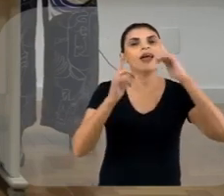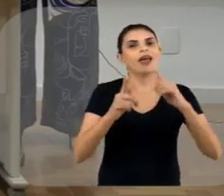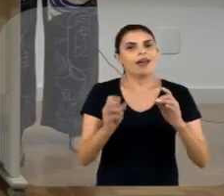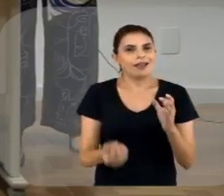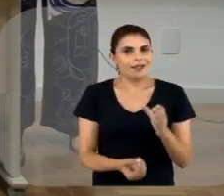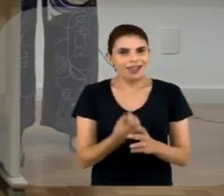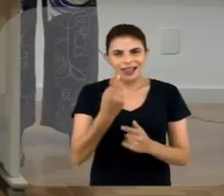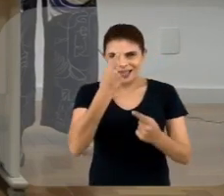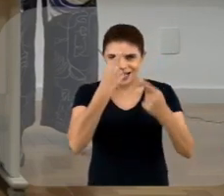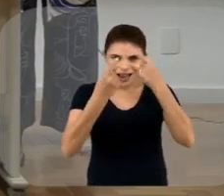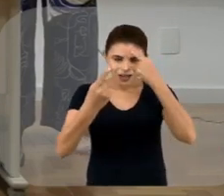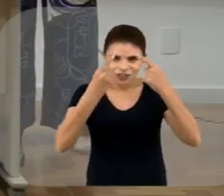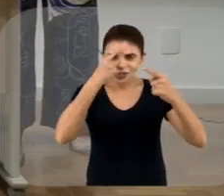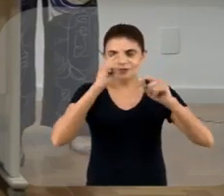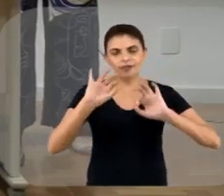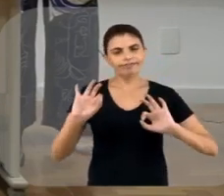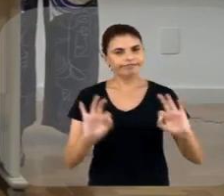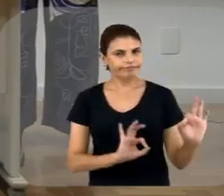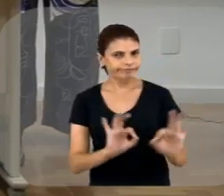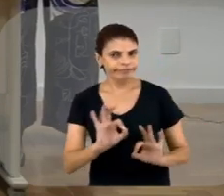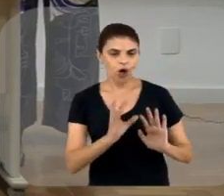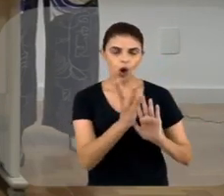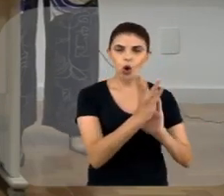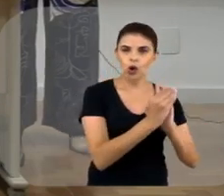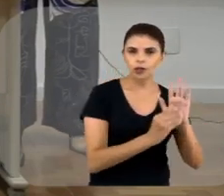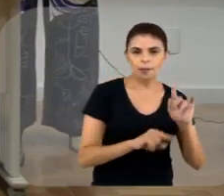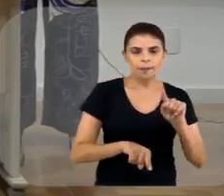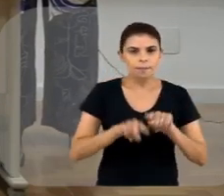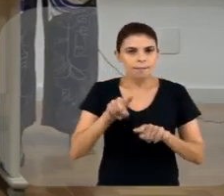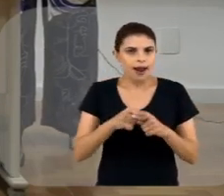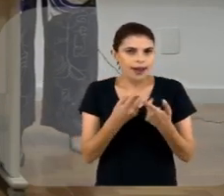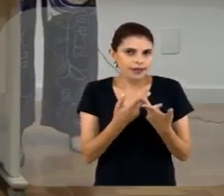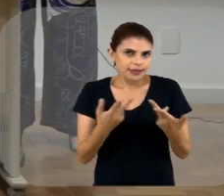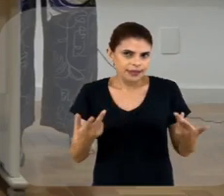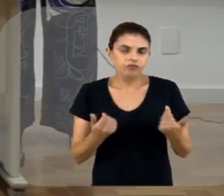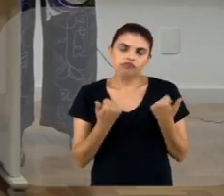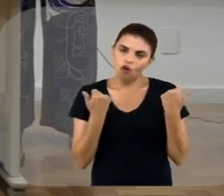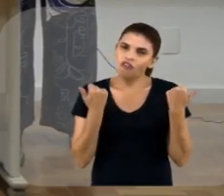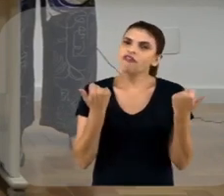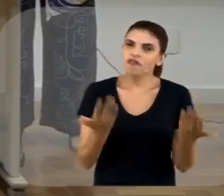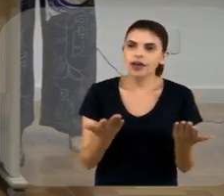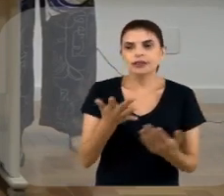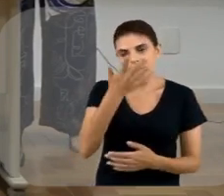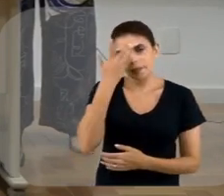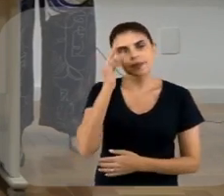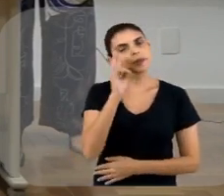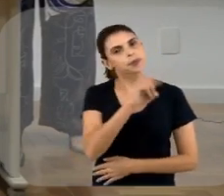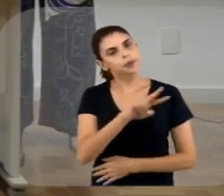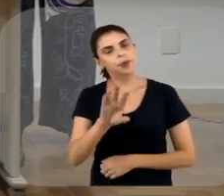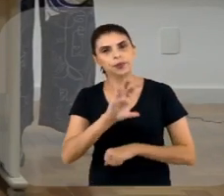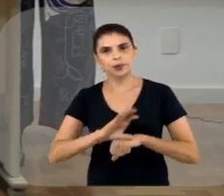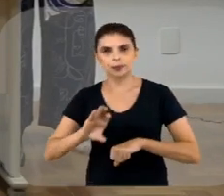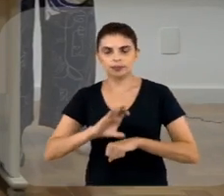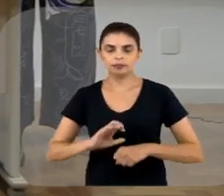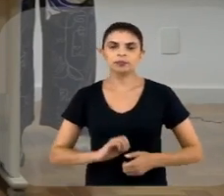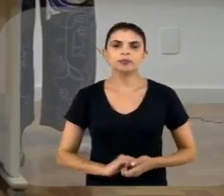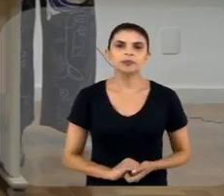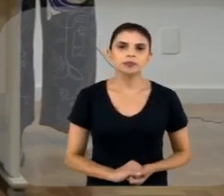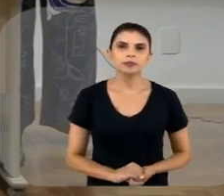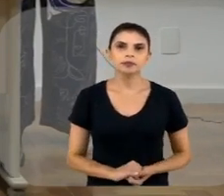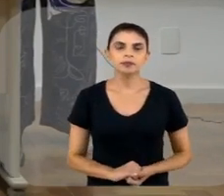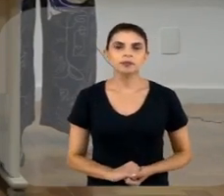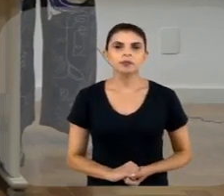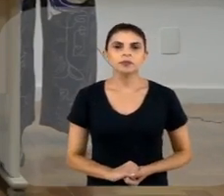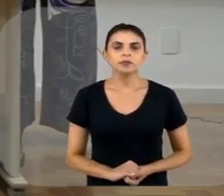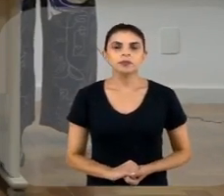parte criativa, né? do conteúdo, do material bruto que vai compor o curso.